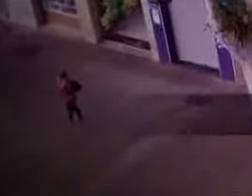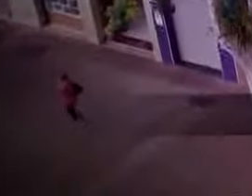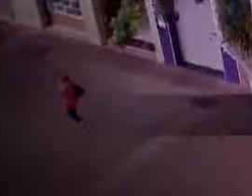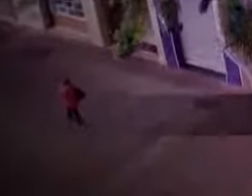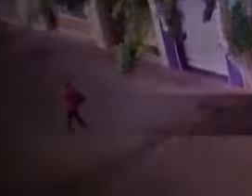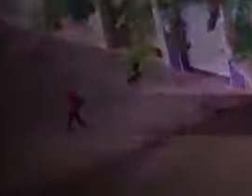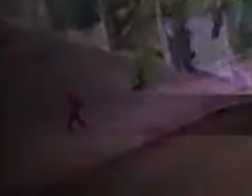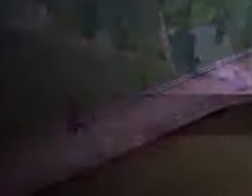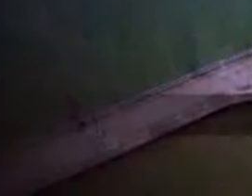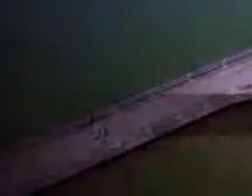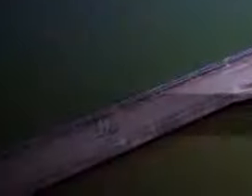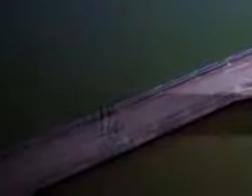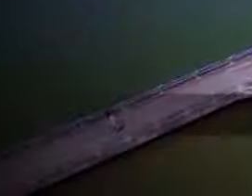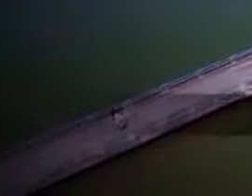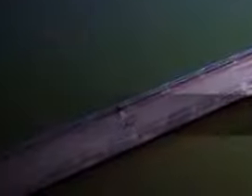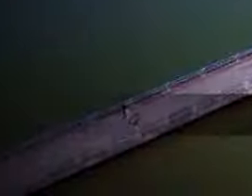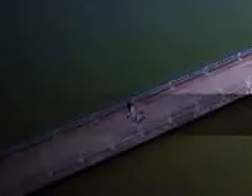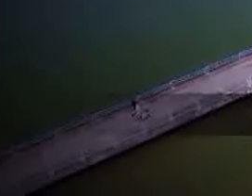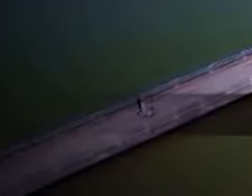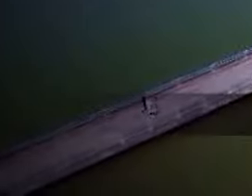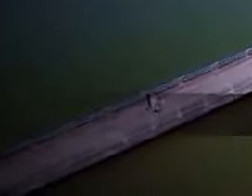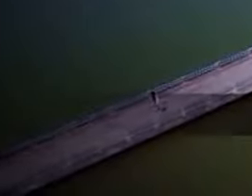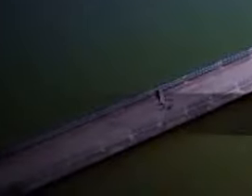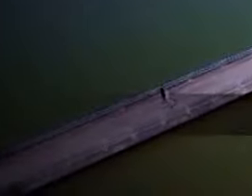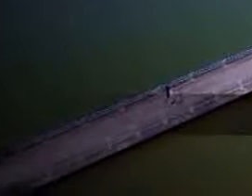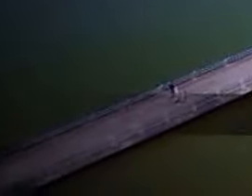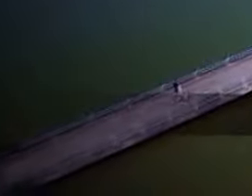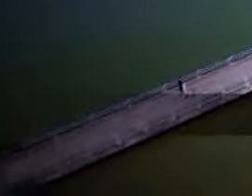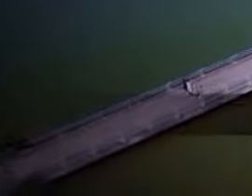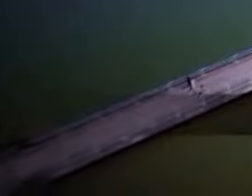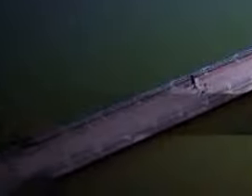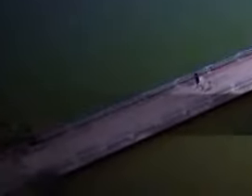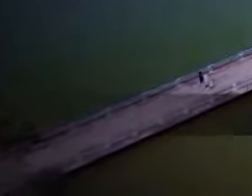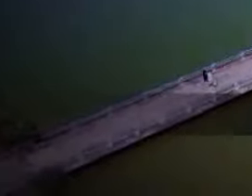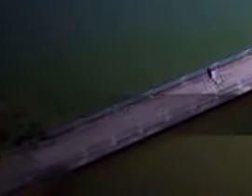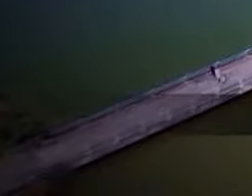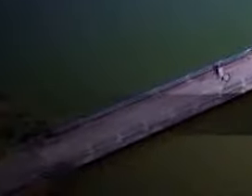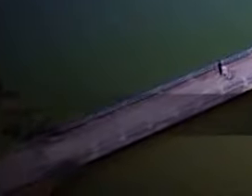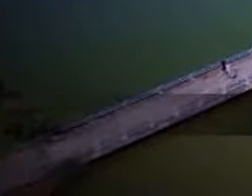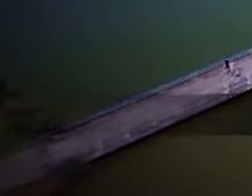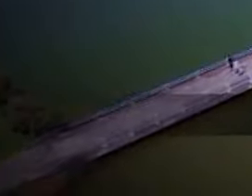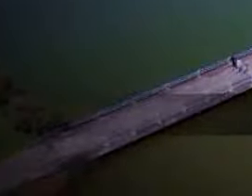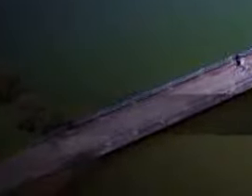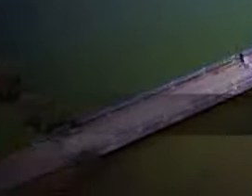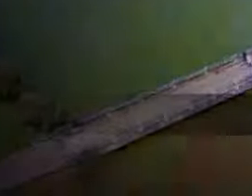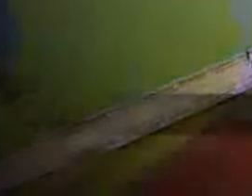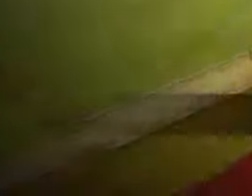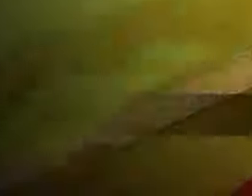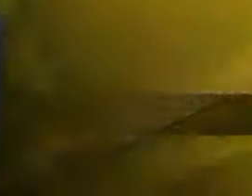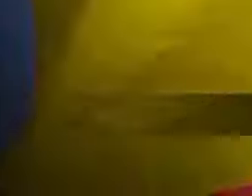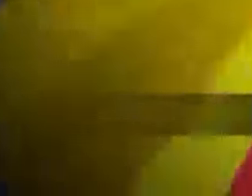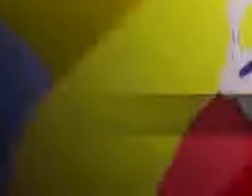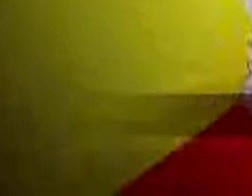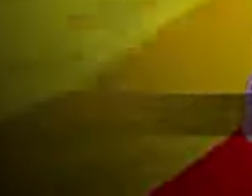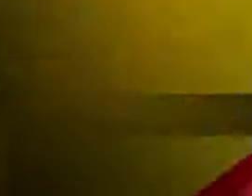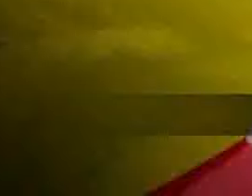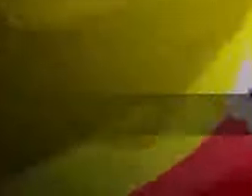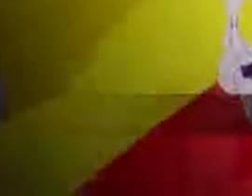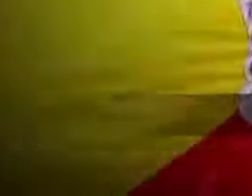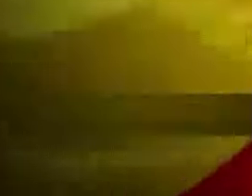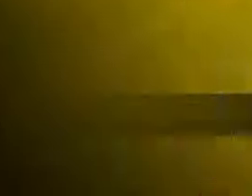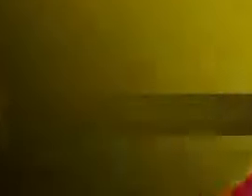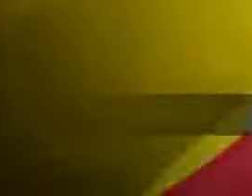Terra adorada entre outras Fas Brasil ó pária amada dos filhos desse S